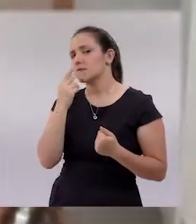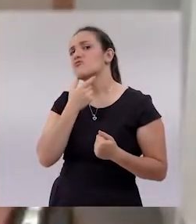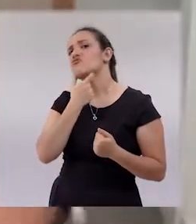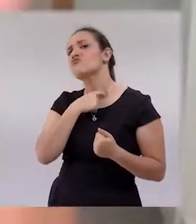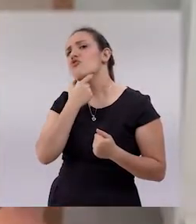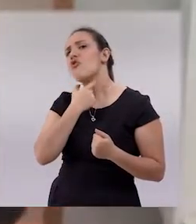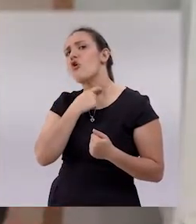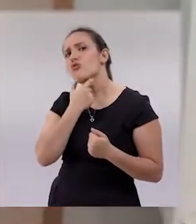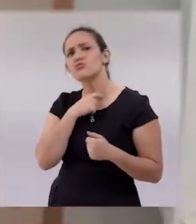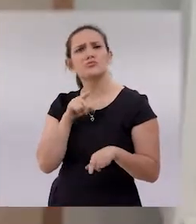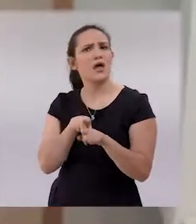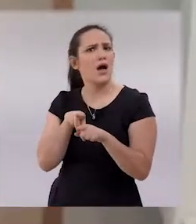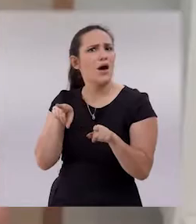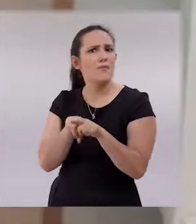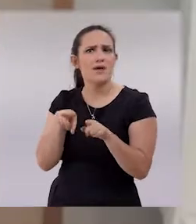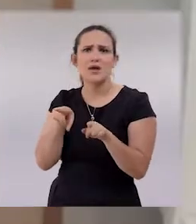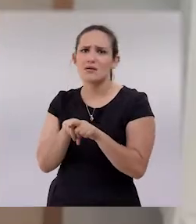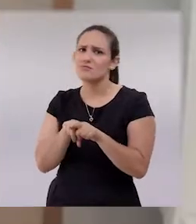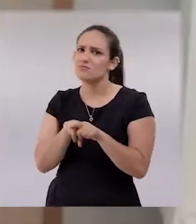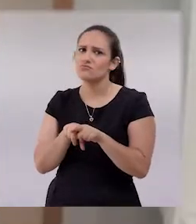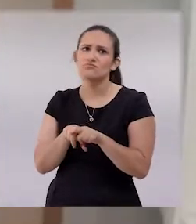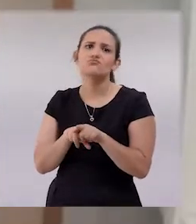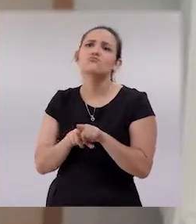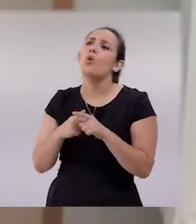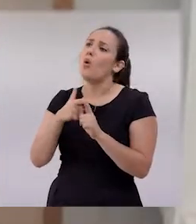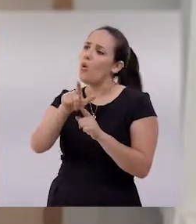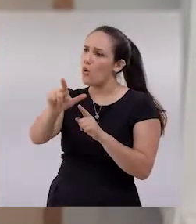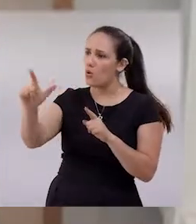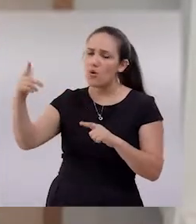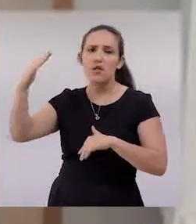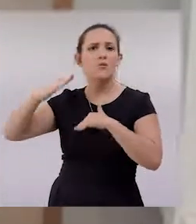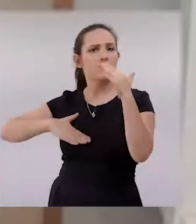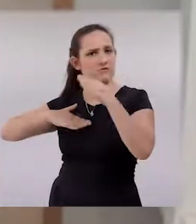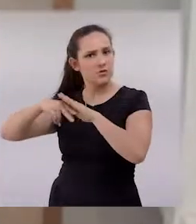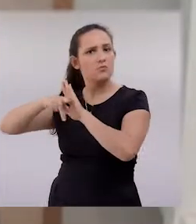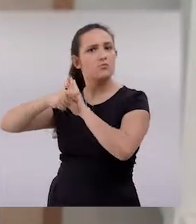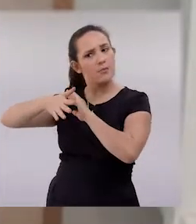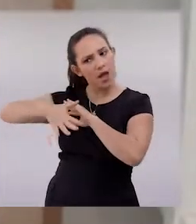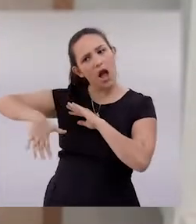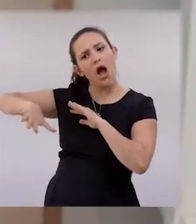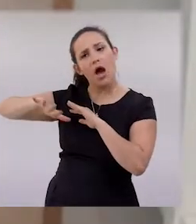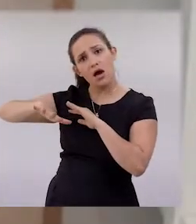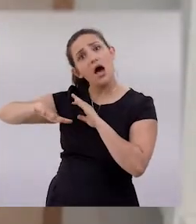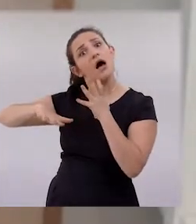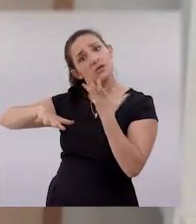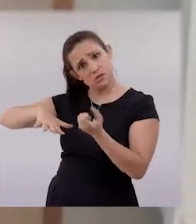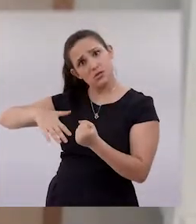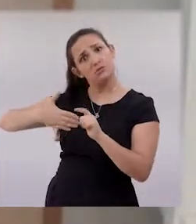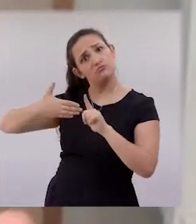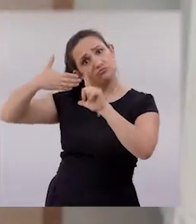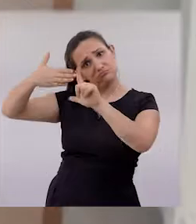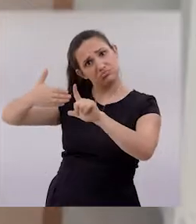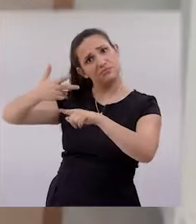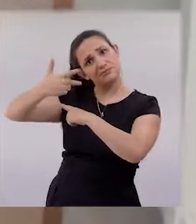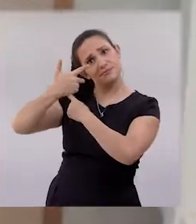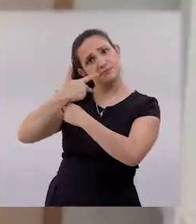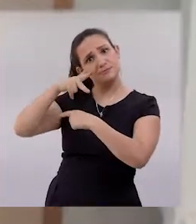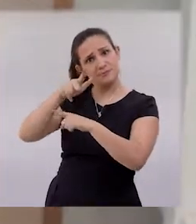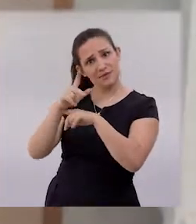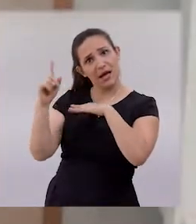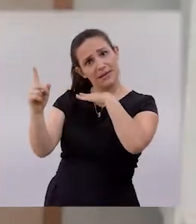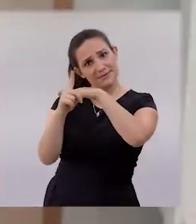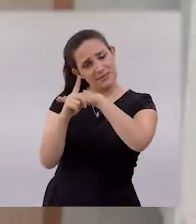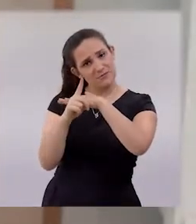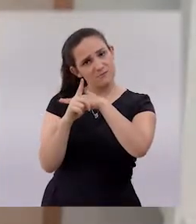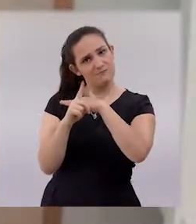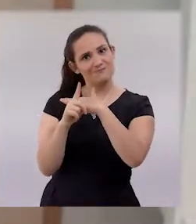nutrição e fonoaudiologia e outras profissões que estão ligadas diretamente à saúde, que podem utilizar a teleconsulta